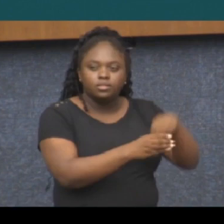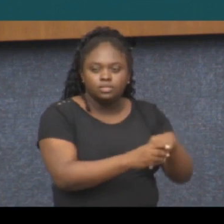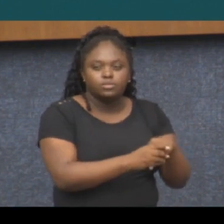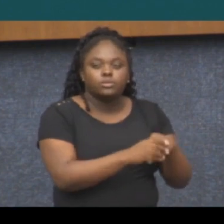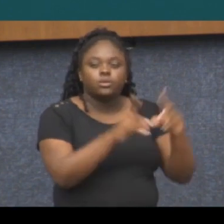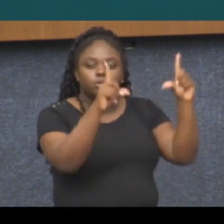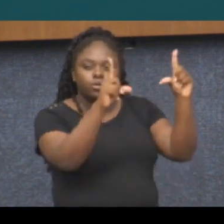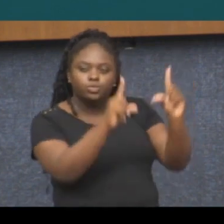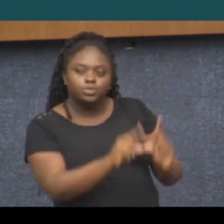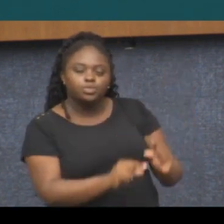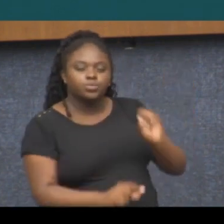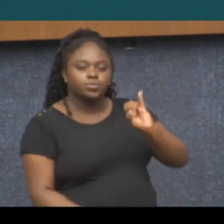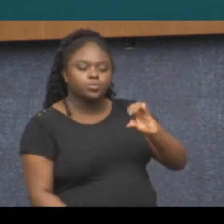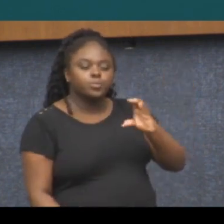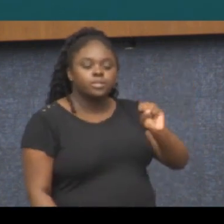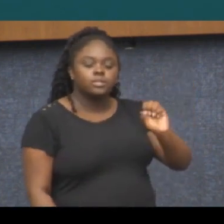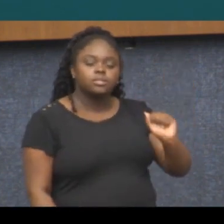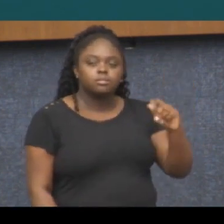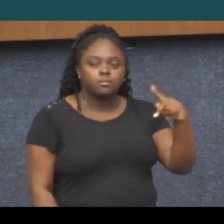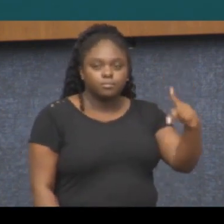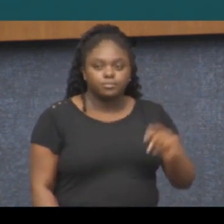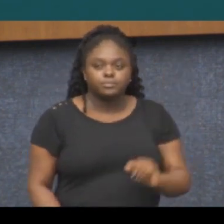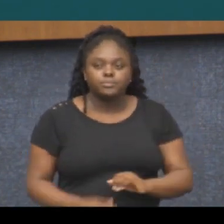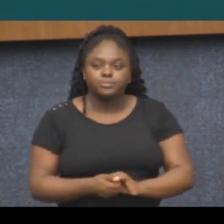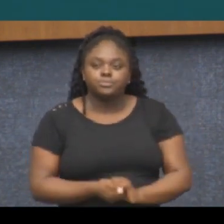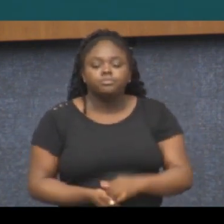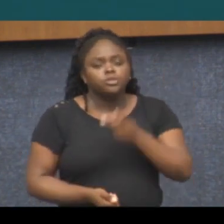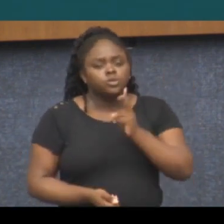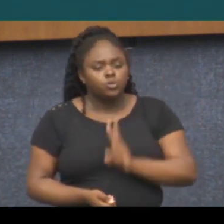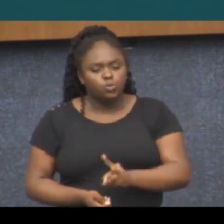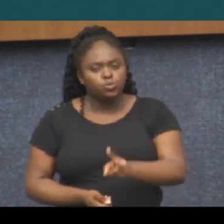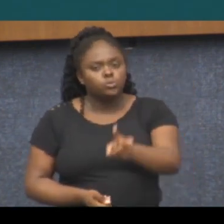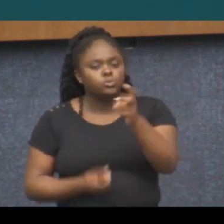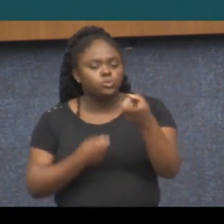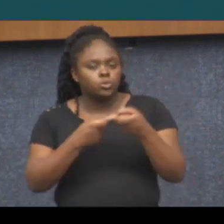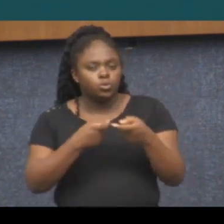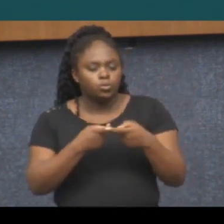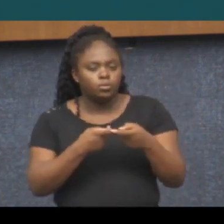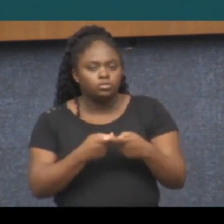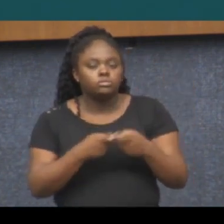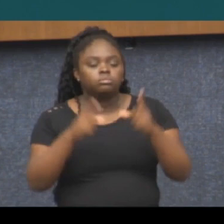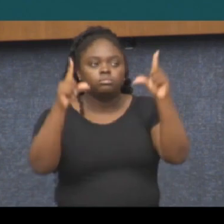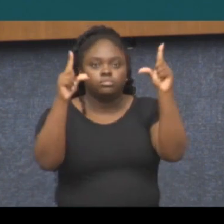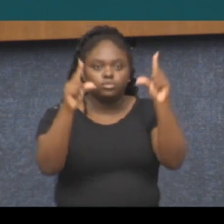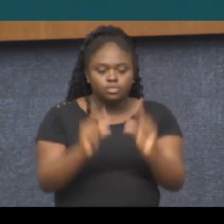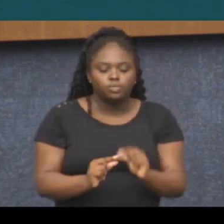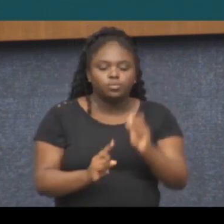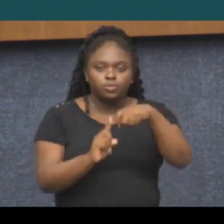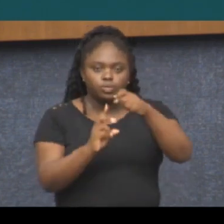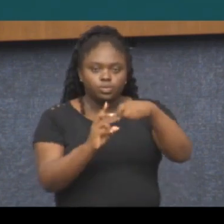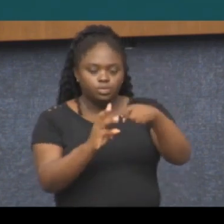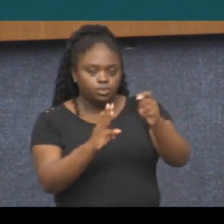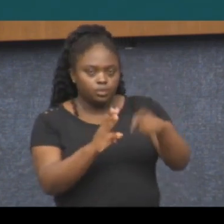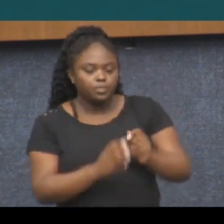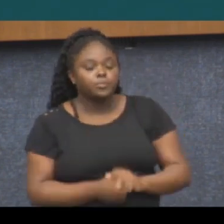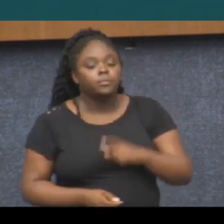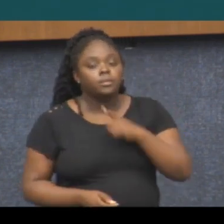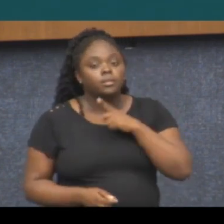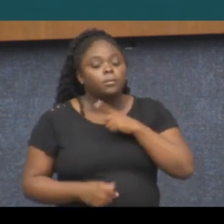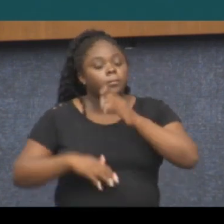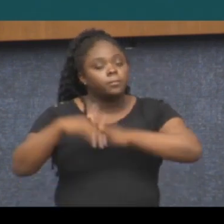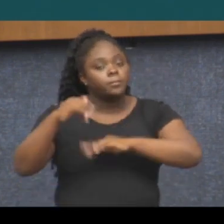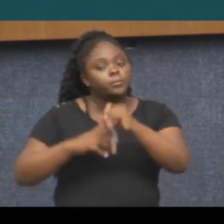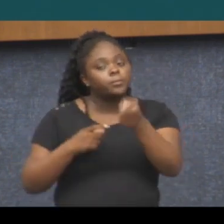Fixar médico de família na rede reduz mensalmente as ZigZaps. Concentrar profissionais